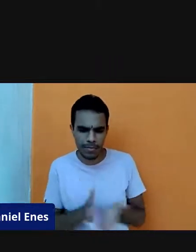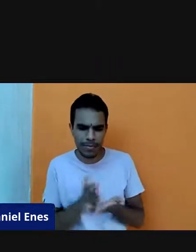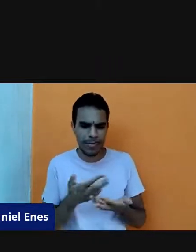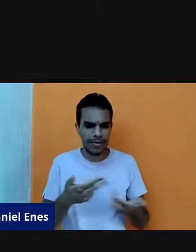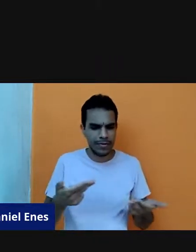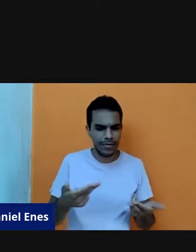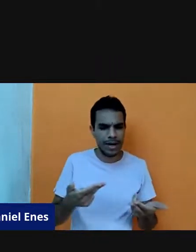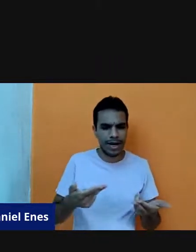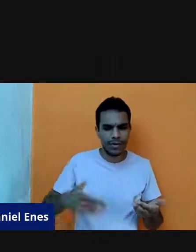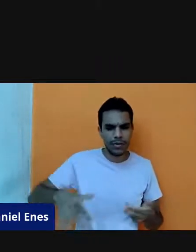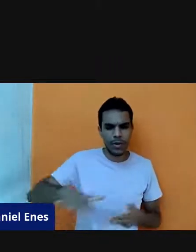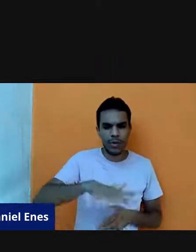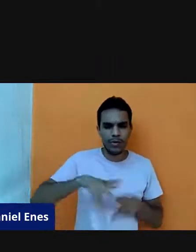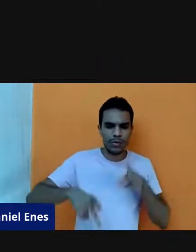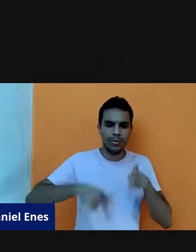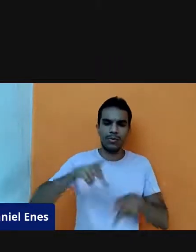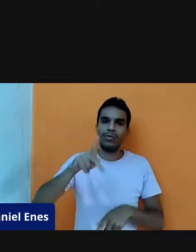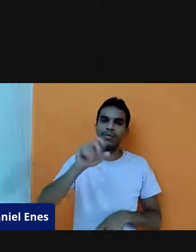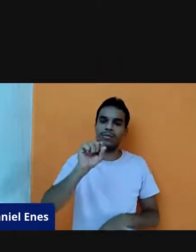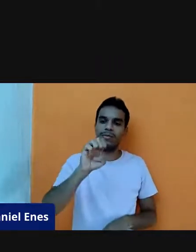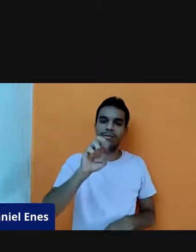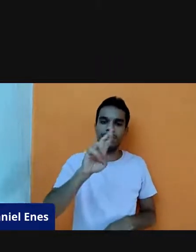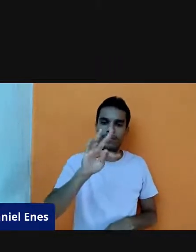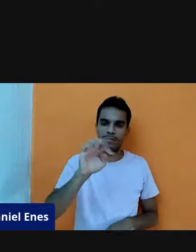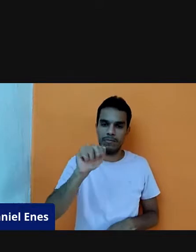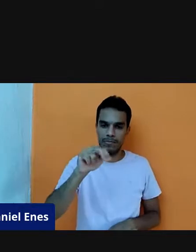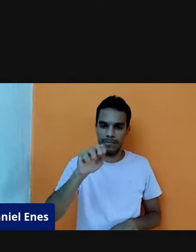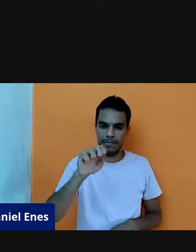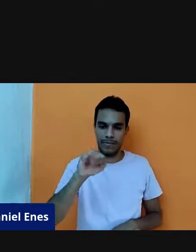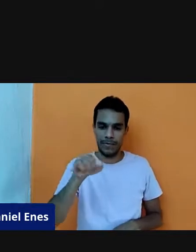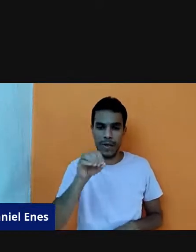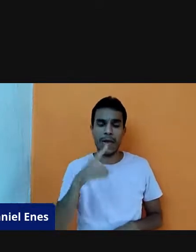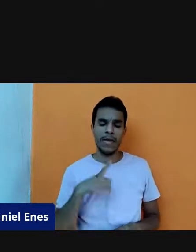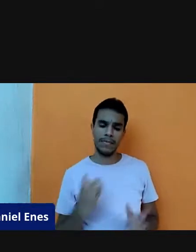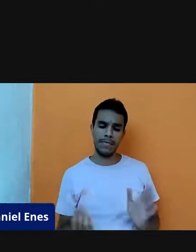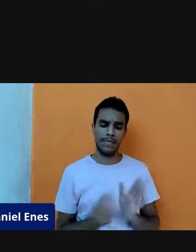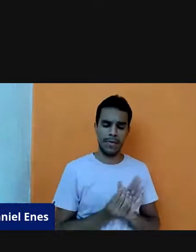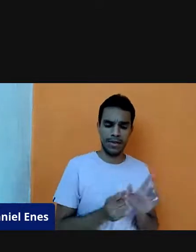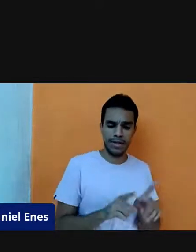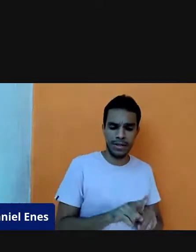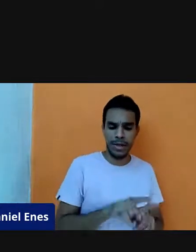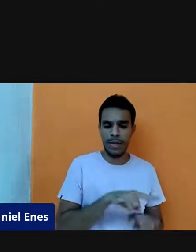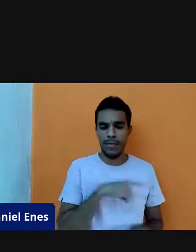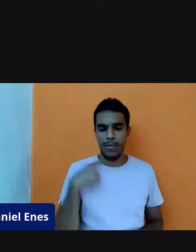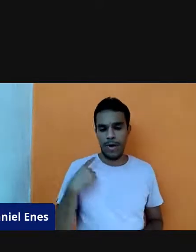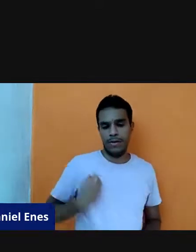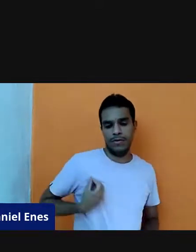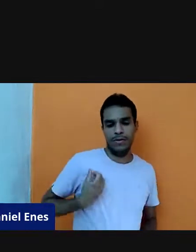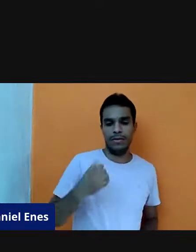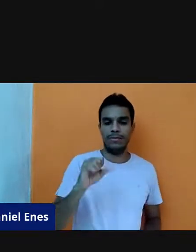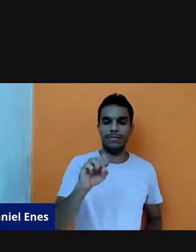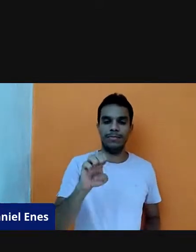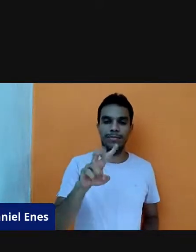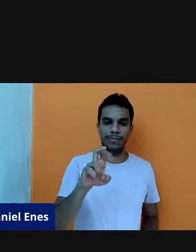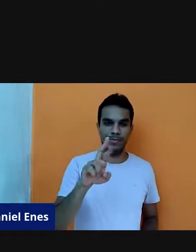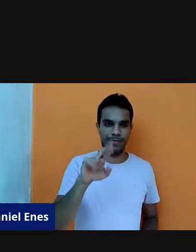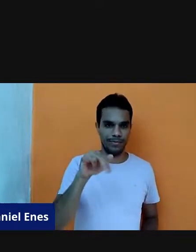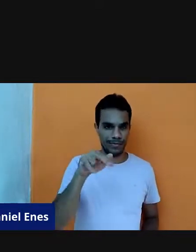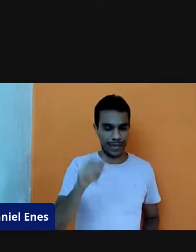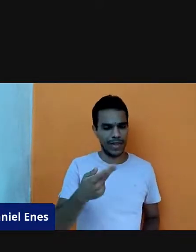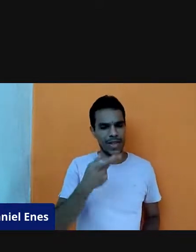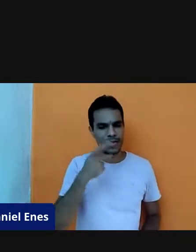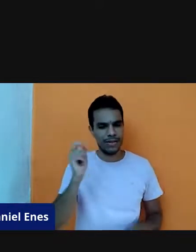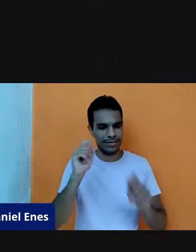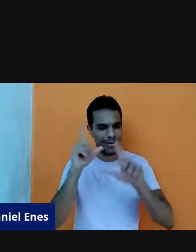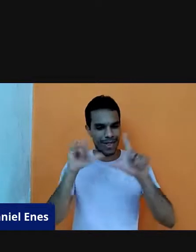sertanejo, e traz também em Morte e Vida Severina. E aí, eu vou fazer um alerta de spoiler, porque para a gente